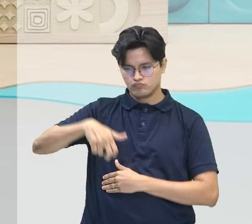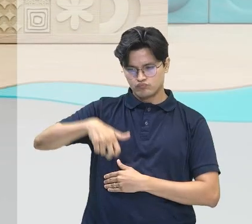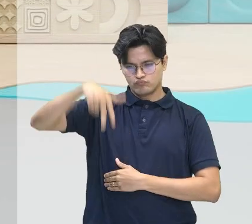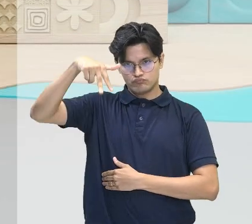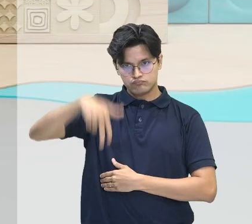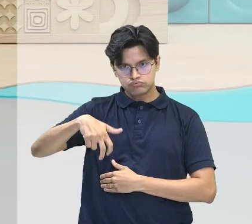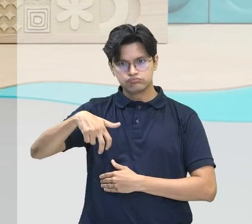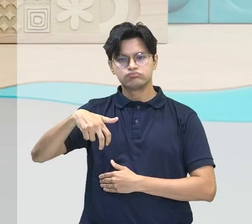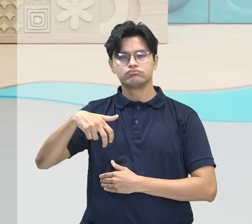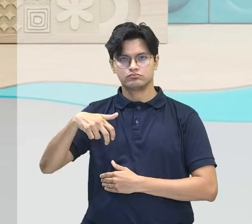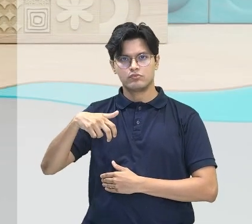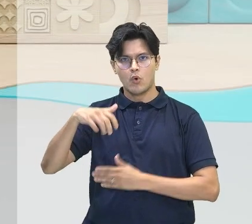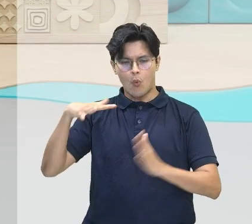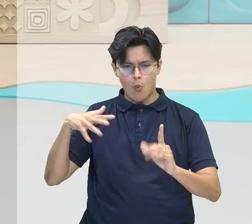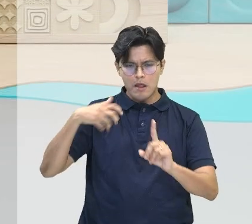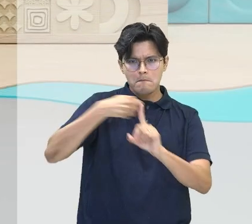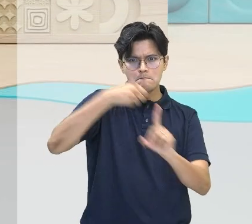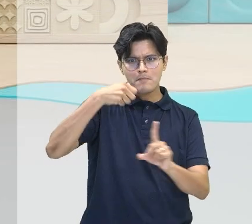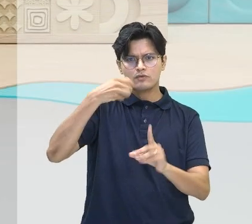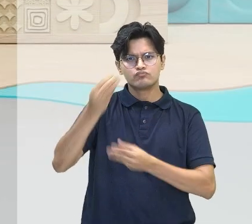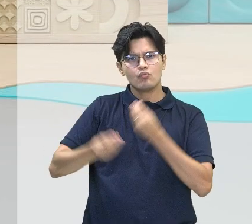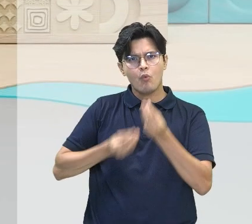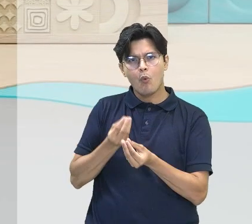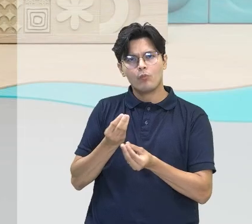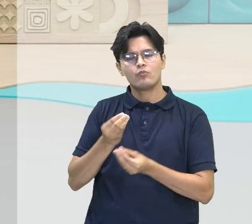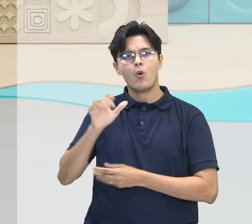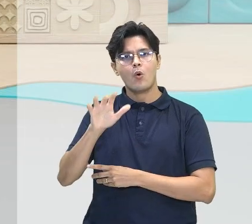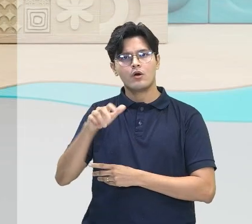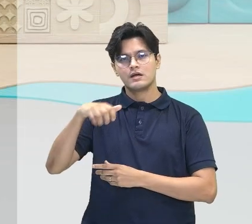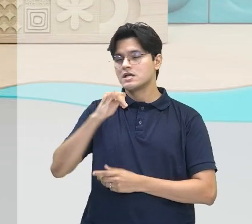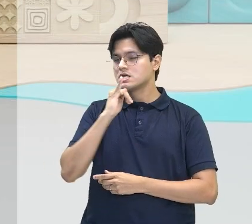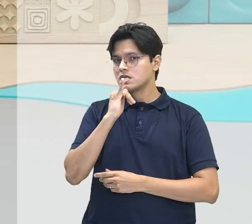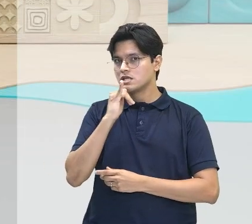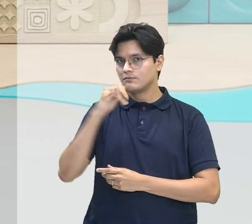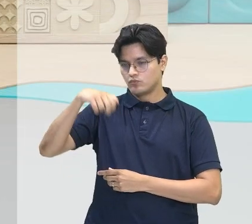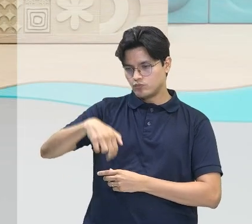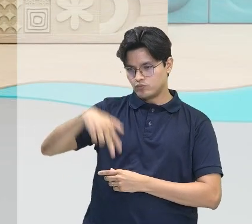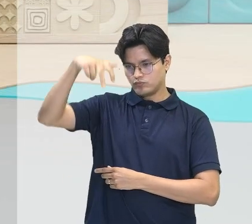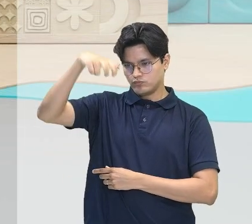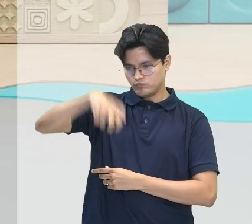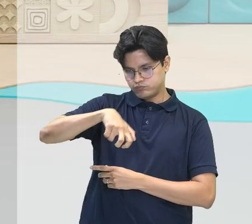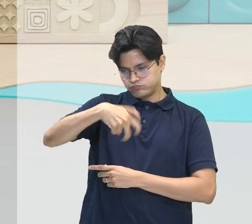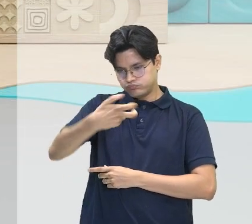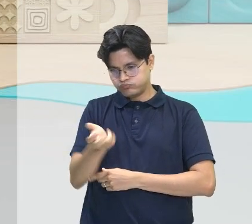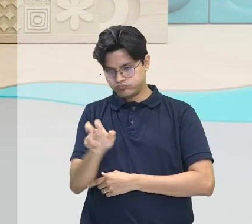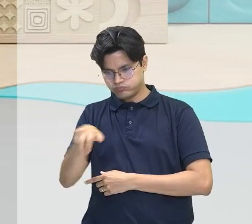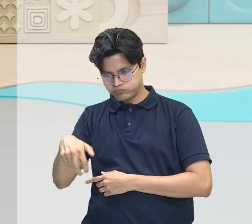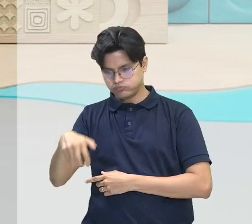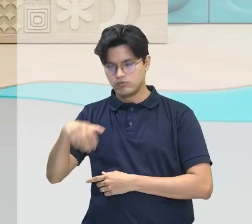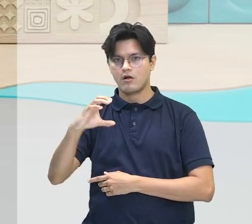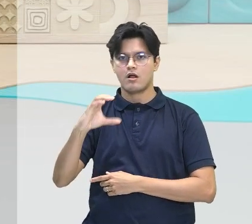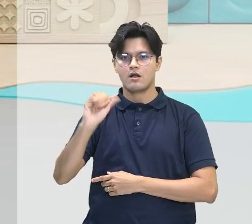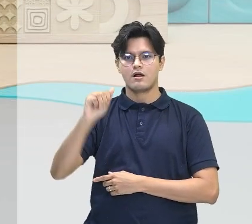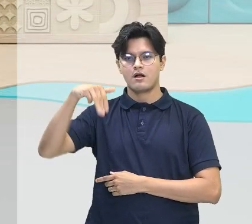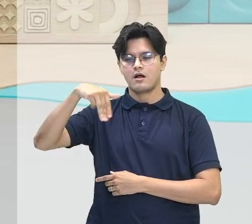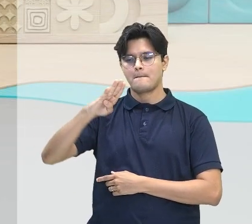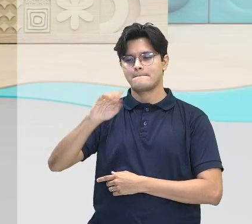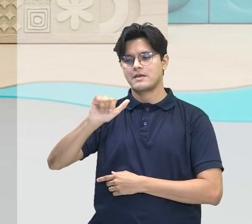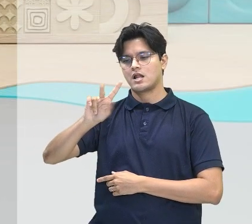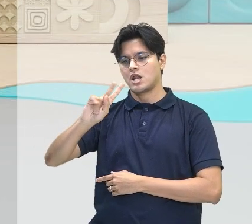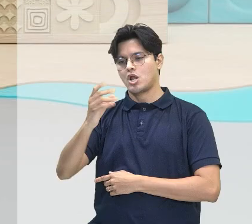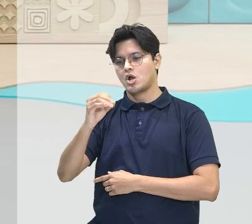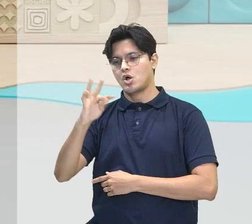geralmente, o impacto desse salto ele é feito geralmente através da cambalhota, né? Ele vem,